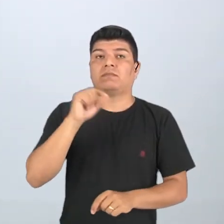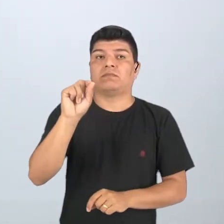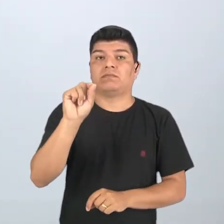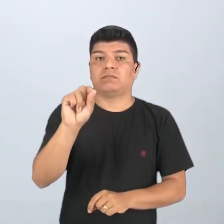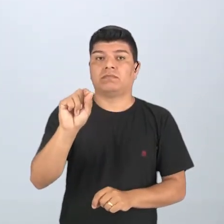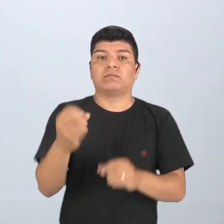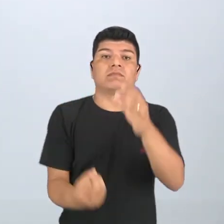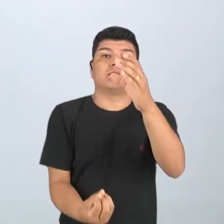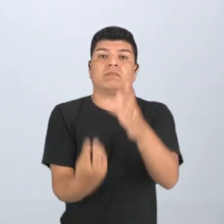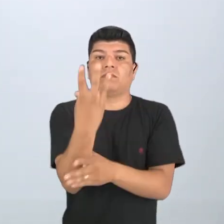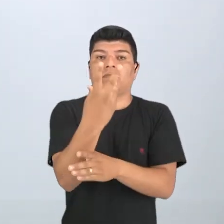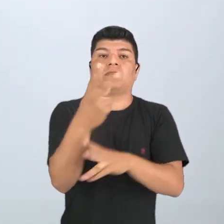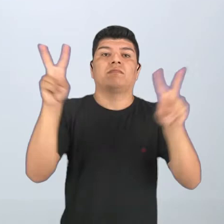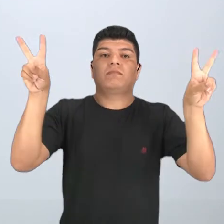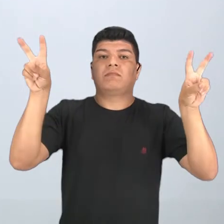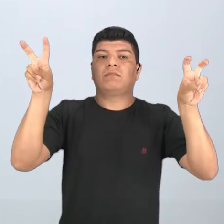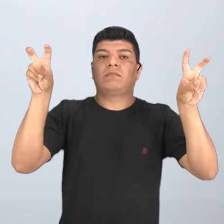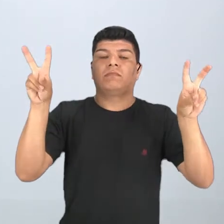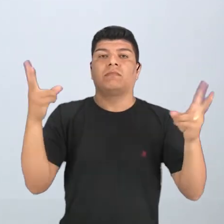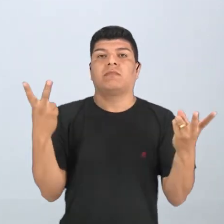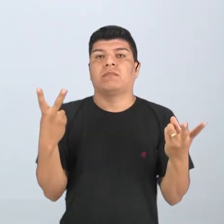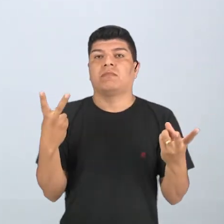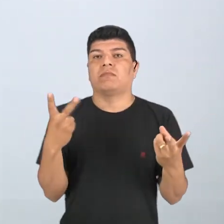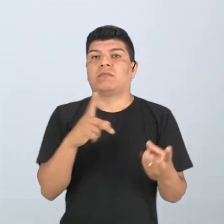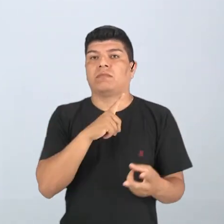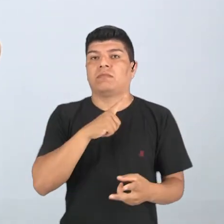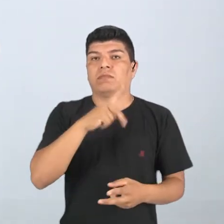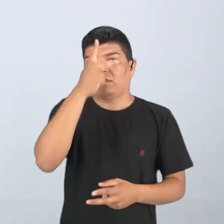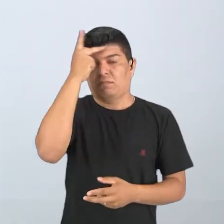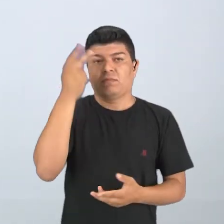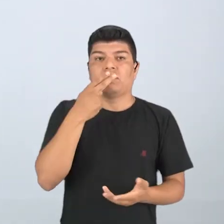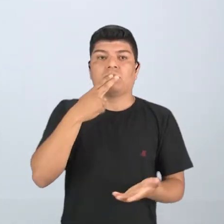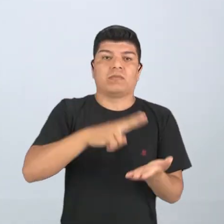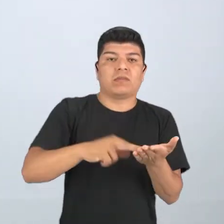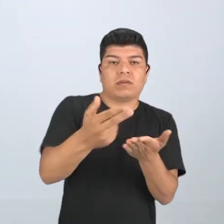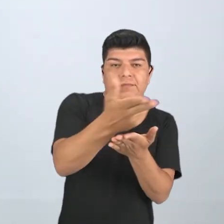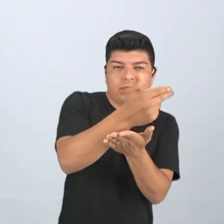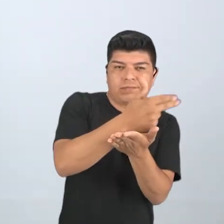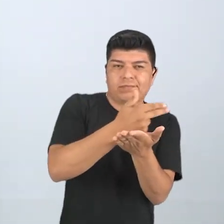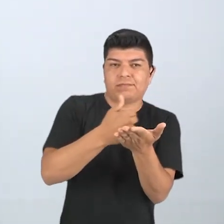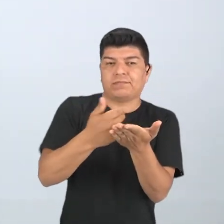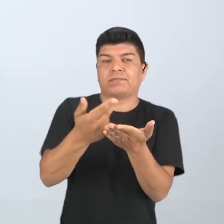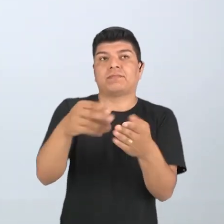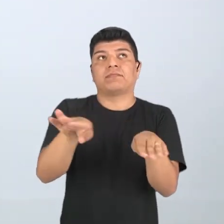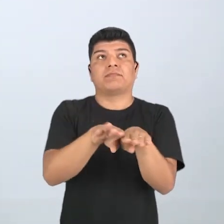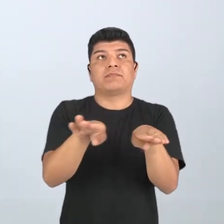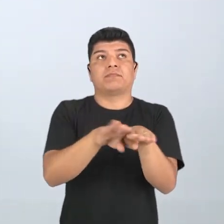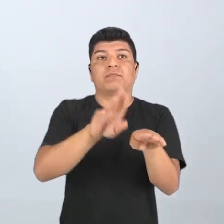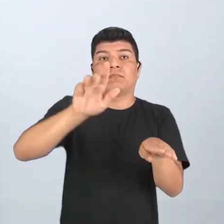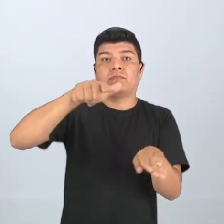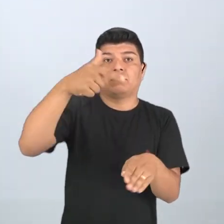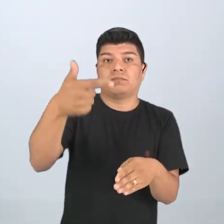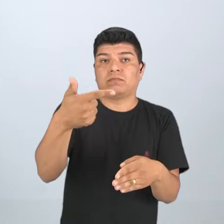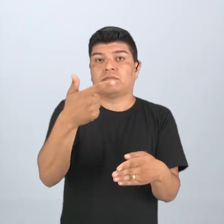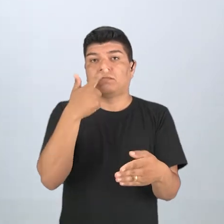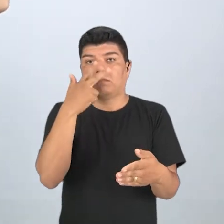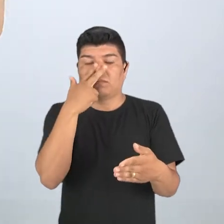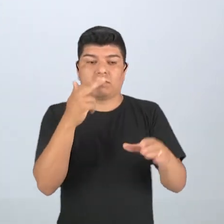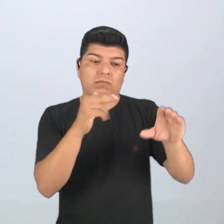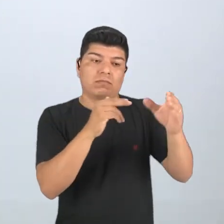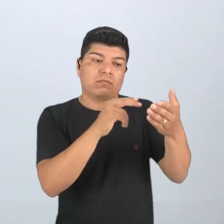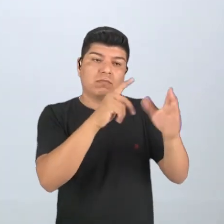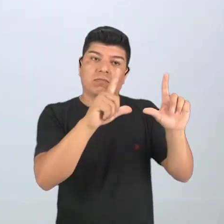você vai criar o seu assunto. Existem pessoas que escrevem carta e desenham. Outras que escrevem, faz